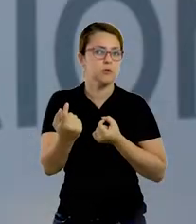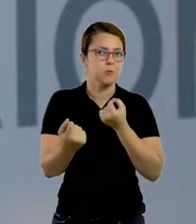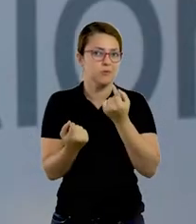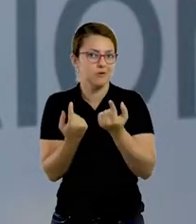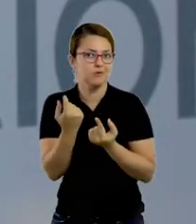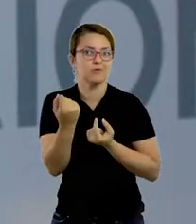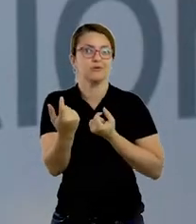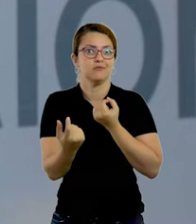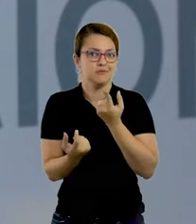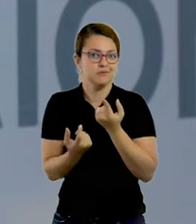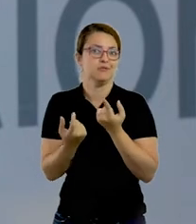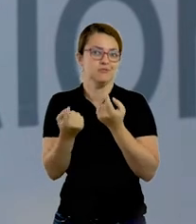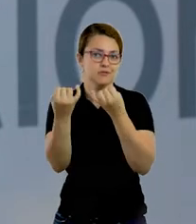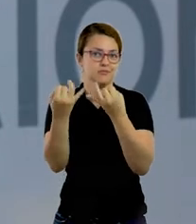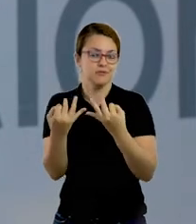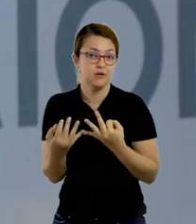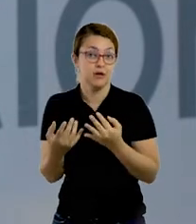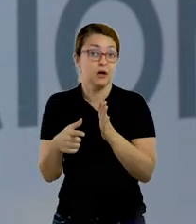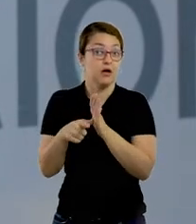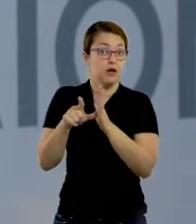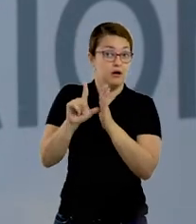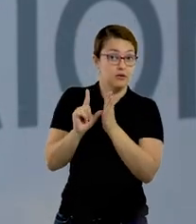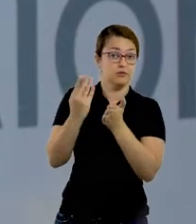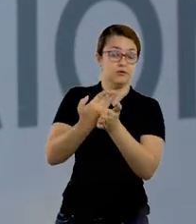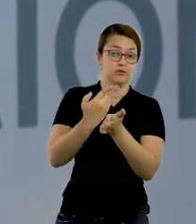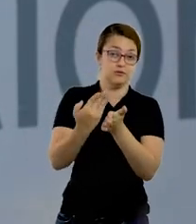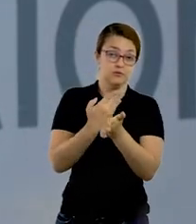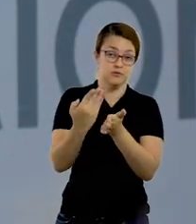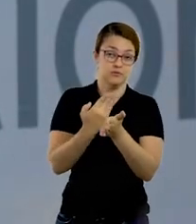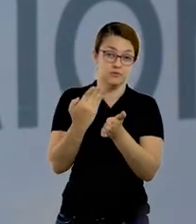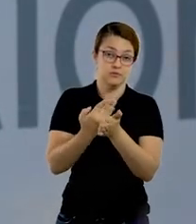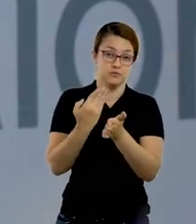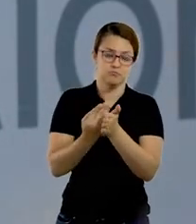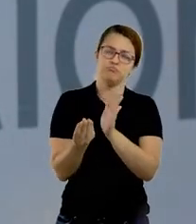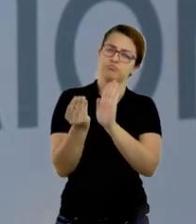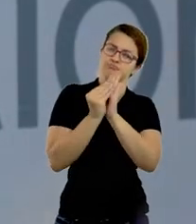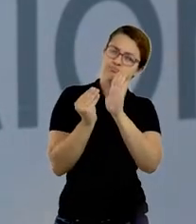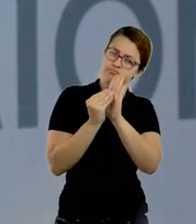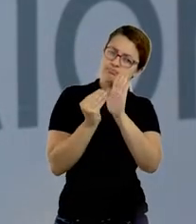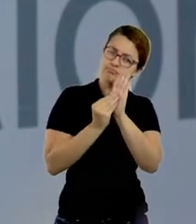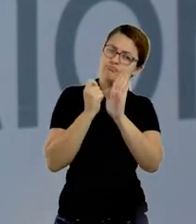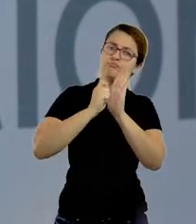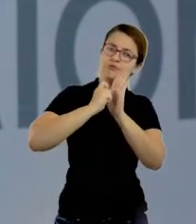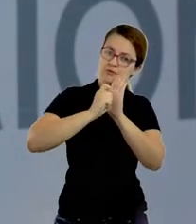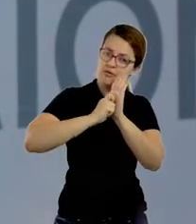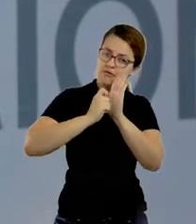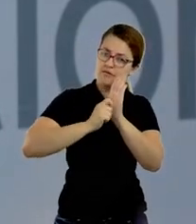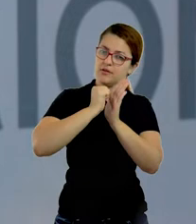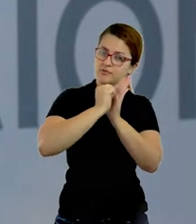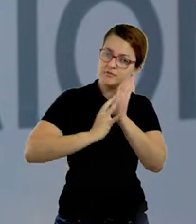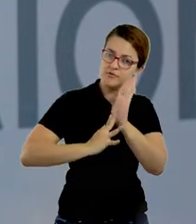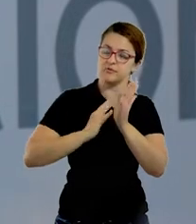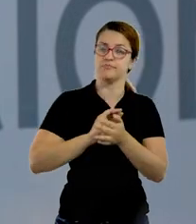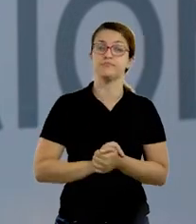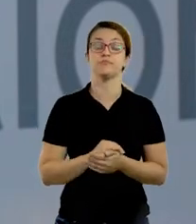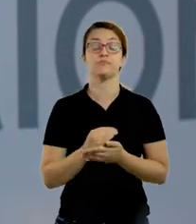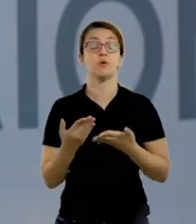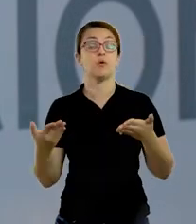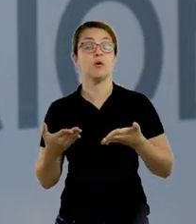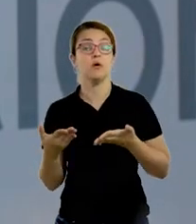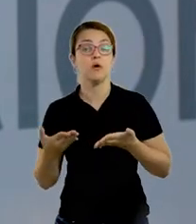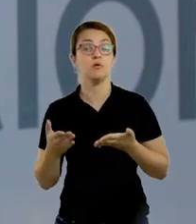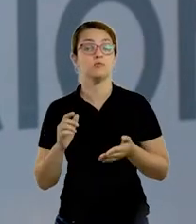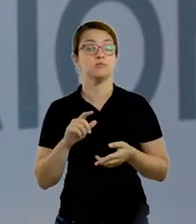desenvolver. Mas antes, peguem o caderno de vocês para fazerem o registro da atividade. Hoje, nós vamos